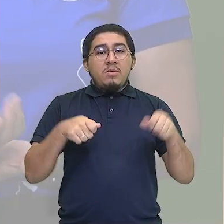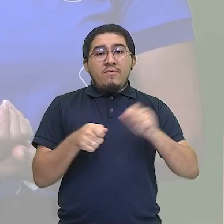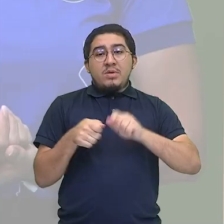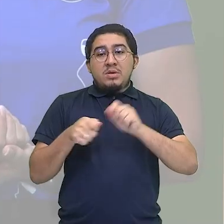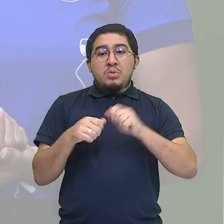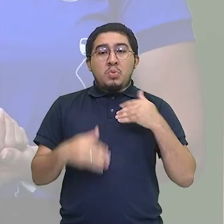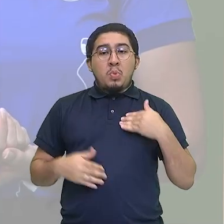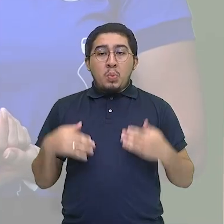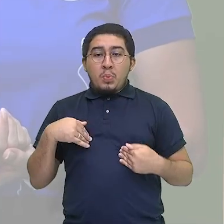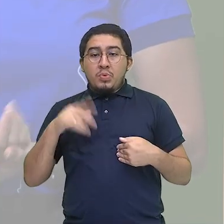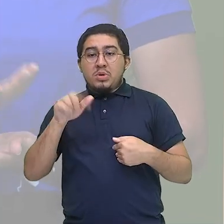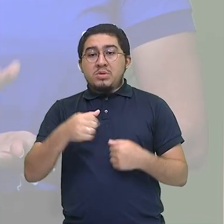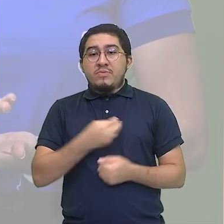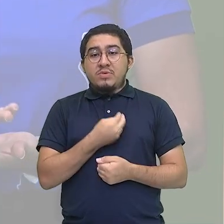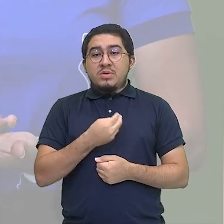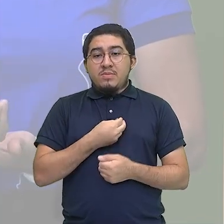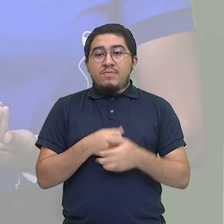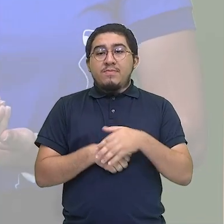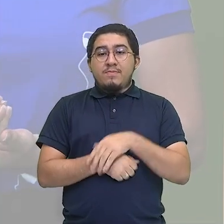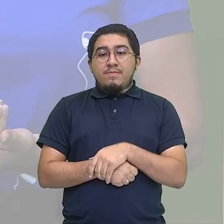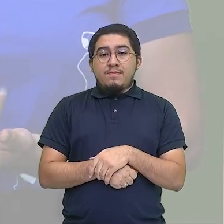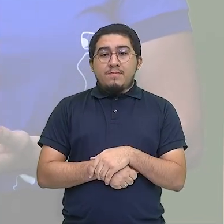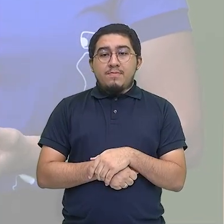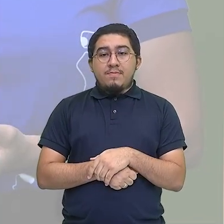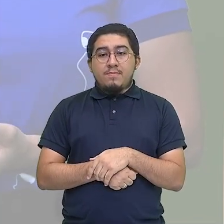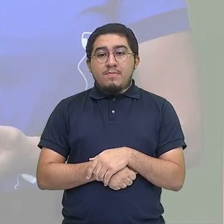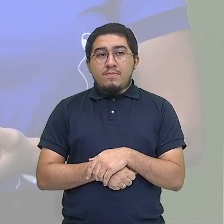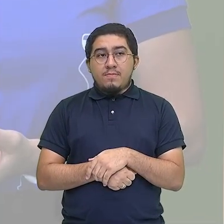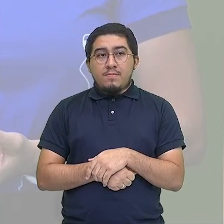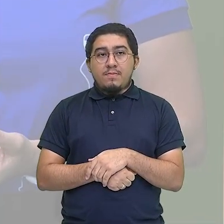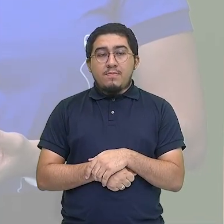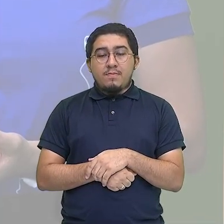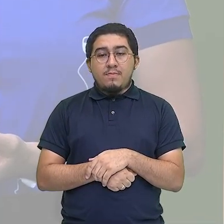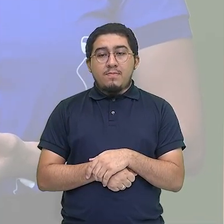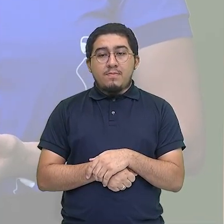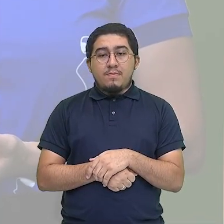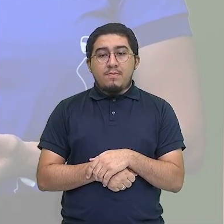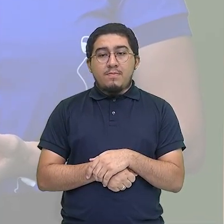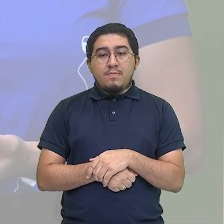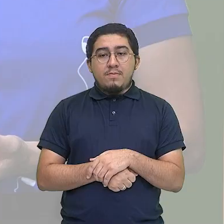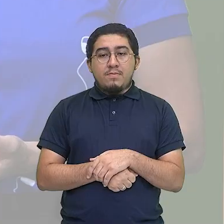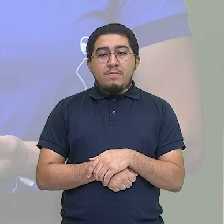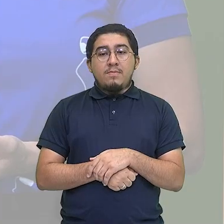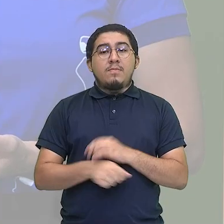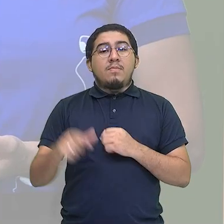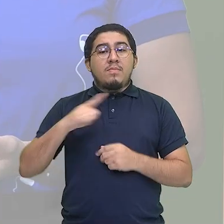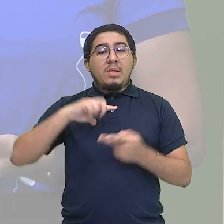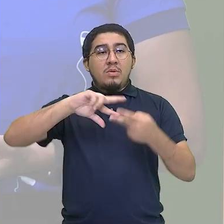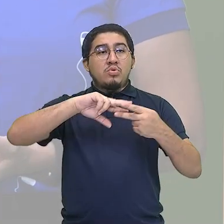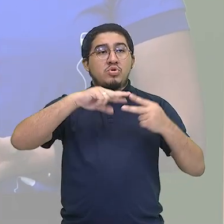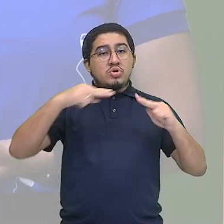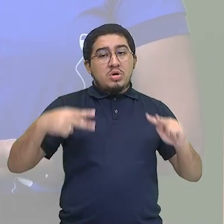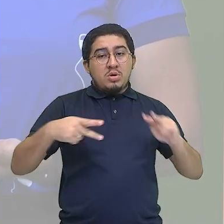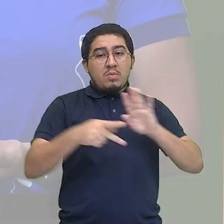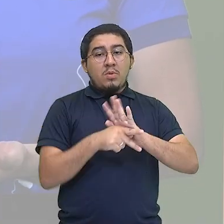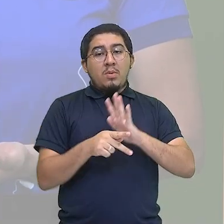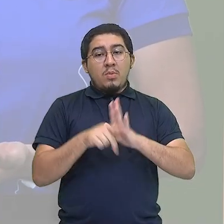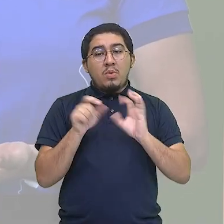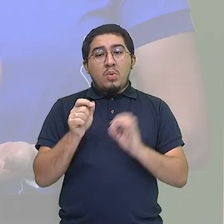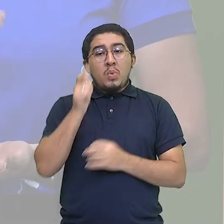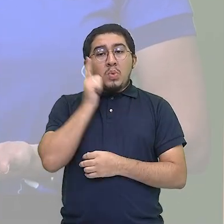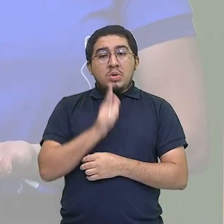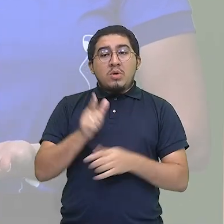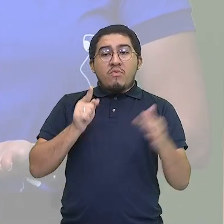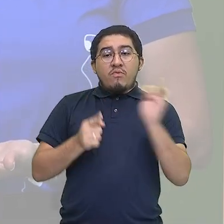naquele corpo daquele organismo, ok? Então, ao expressar esses genes específicos, ela vai adquirir formas